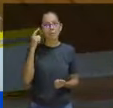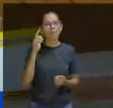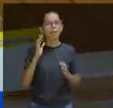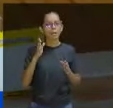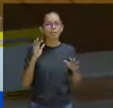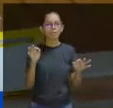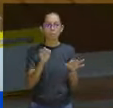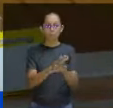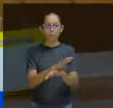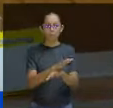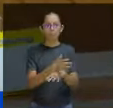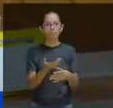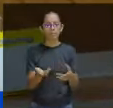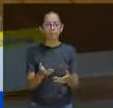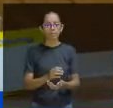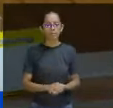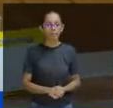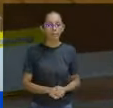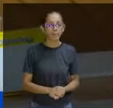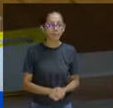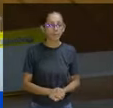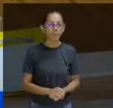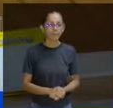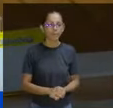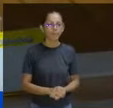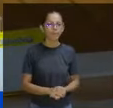preclusão. Sobre esse ponto,